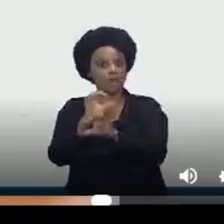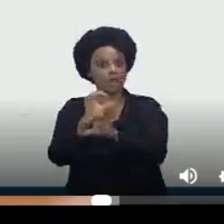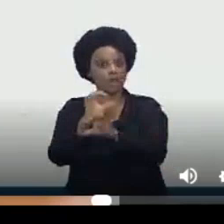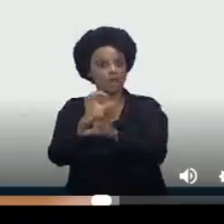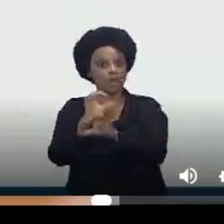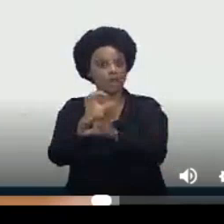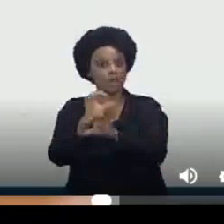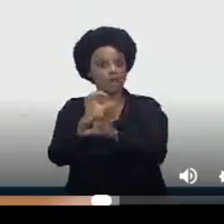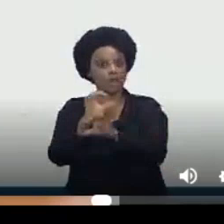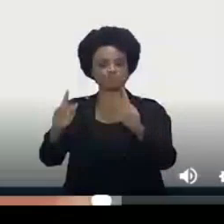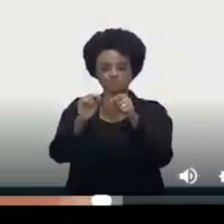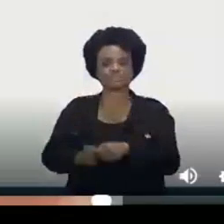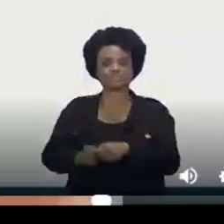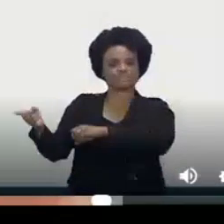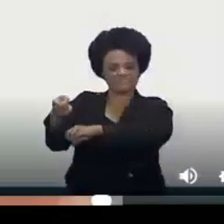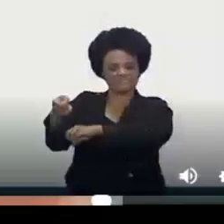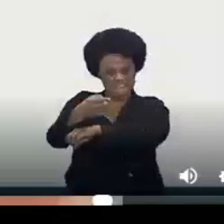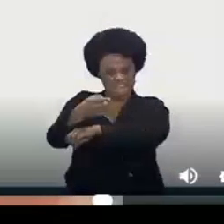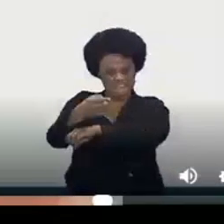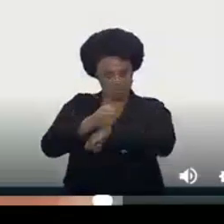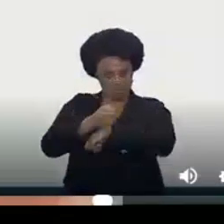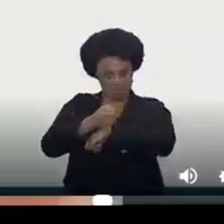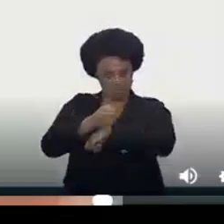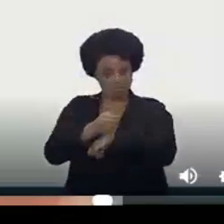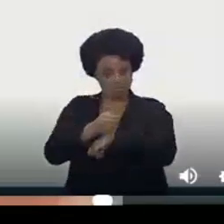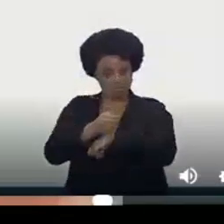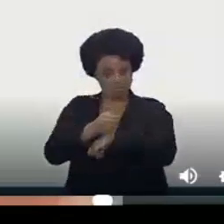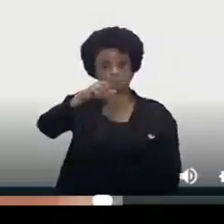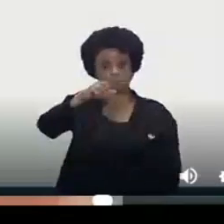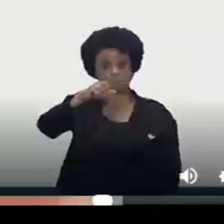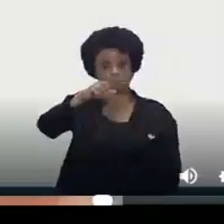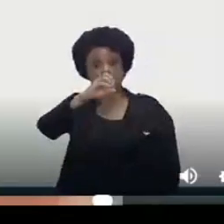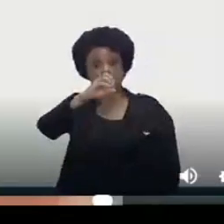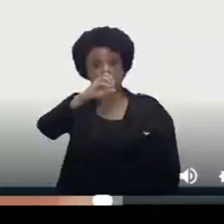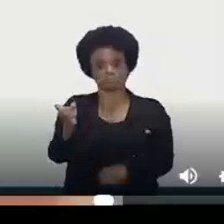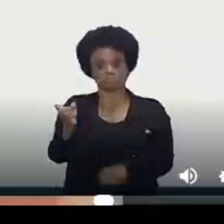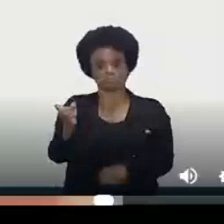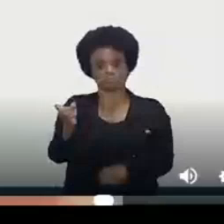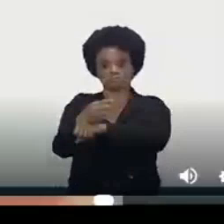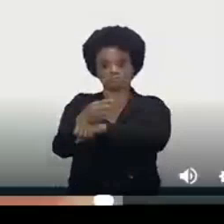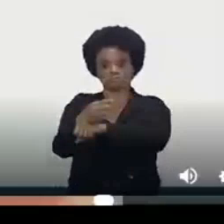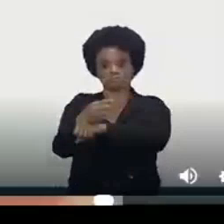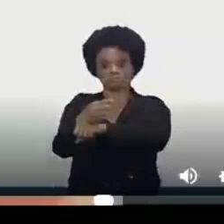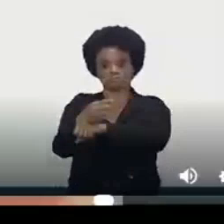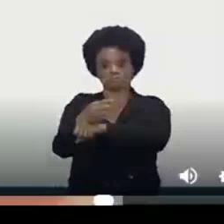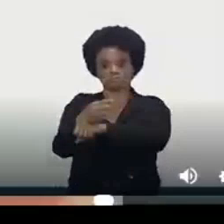velocidade, vou colocar a velocidade aqui em metros por segundo, tá? Só para a gente entender.